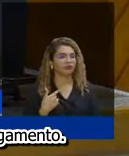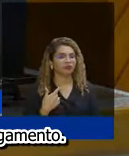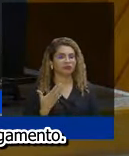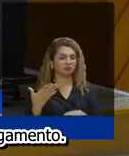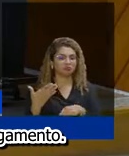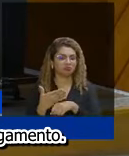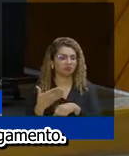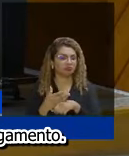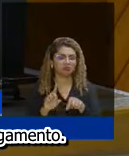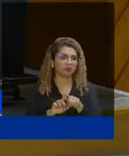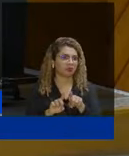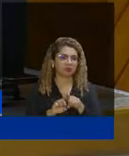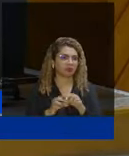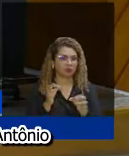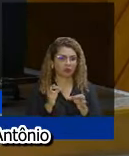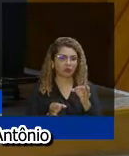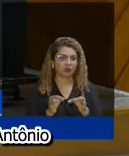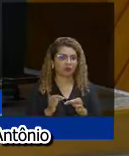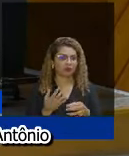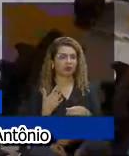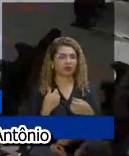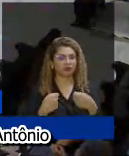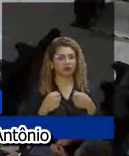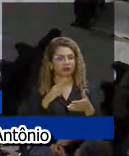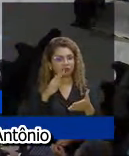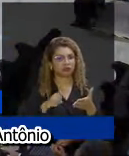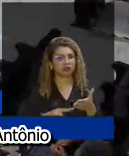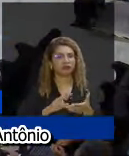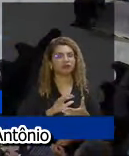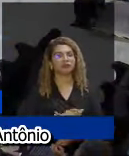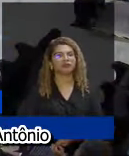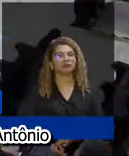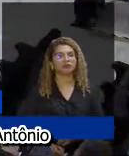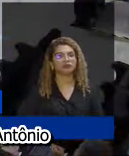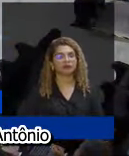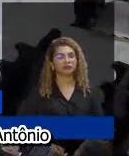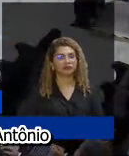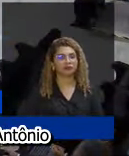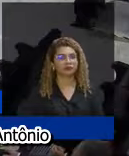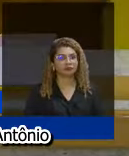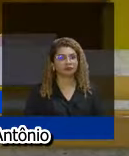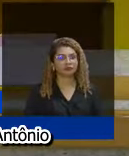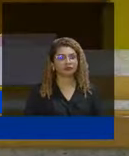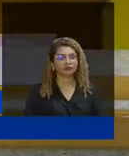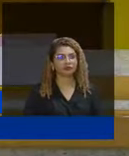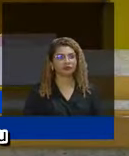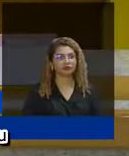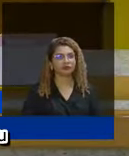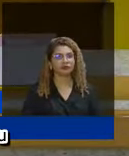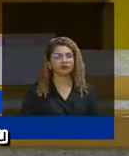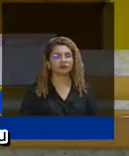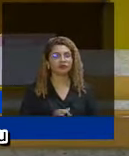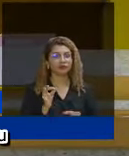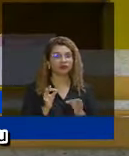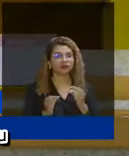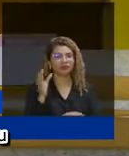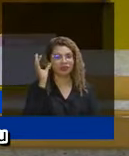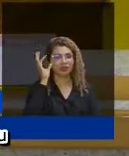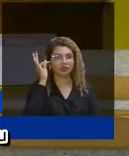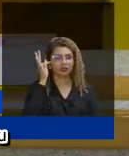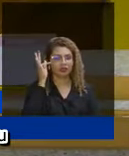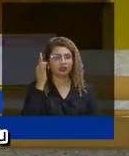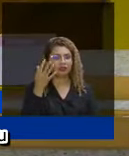participei do julgamento. Então, retorno à presidência o desembargador Carmo Antônio. Imagem ampliada plenário. Juiz Carlos Torque. Tem